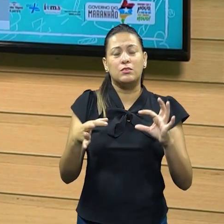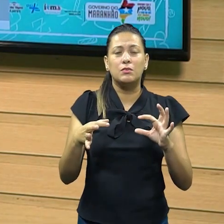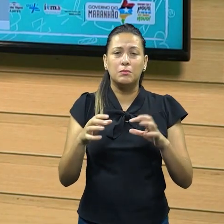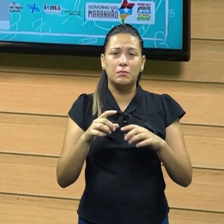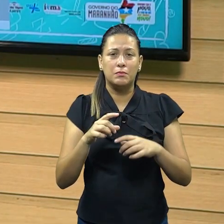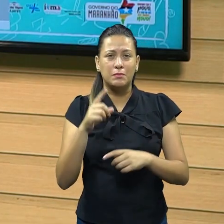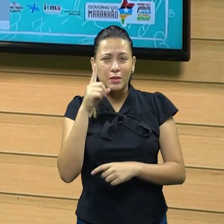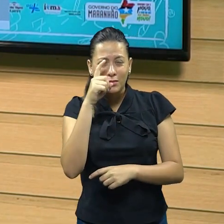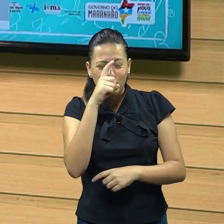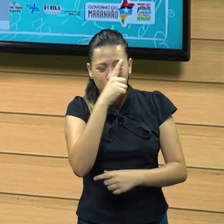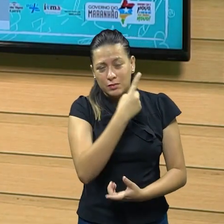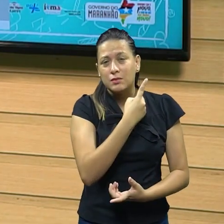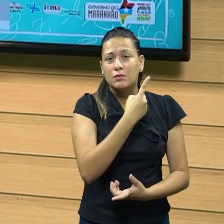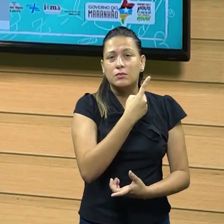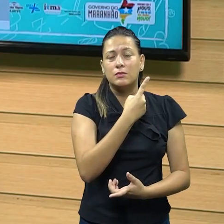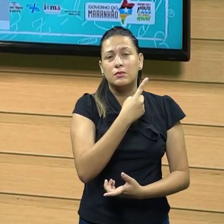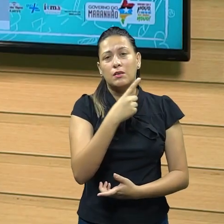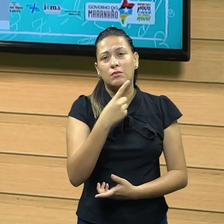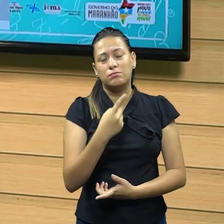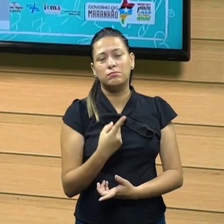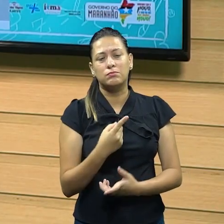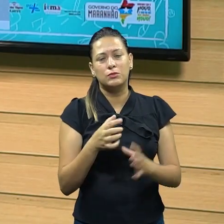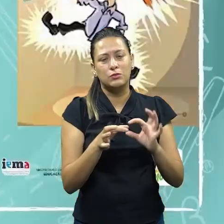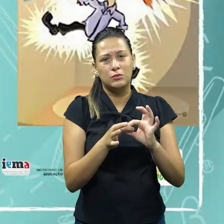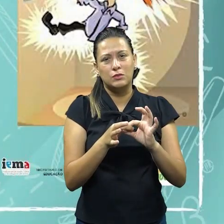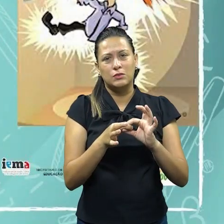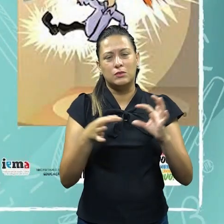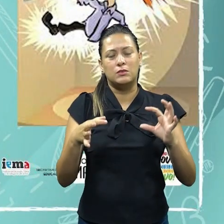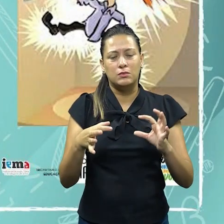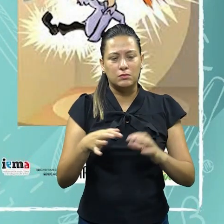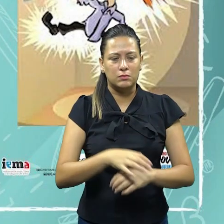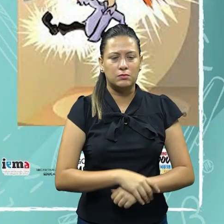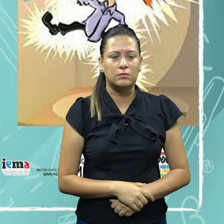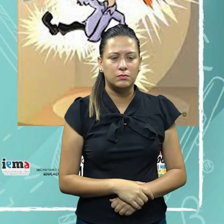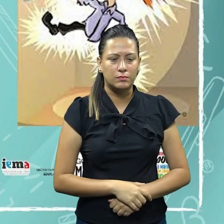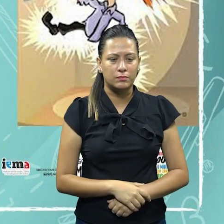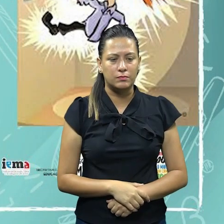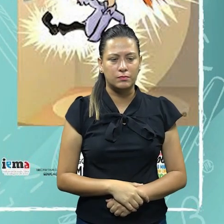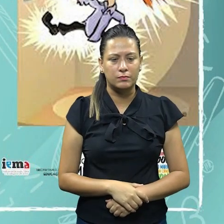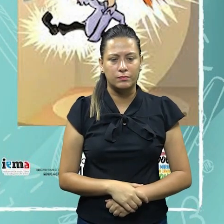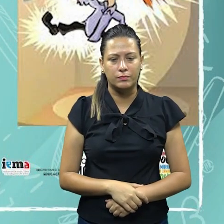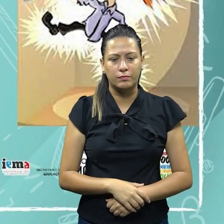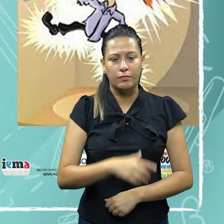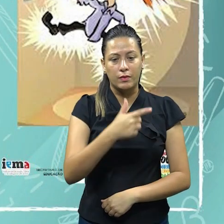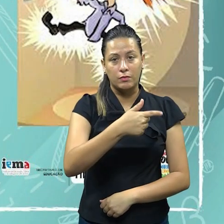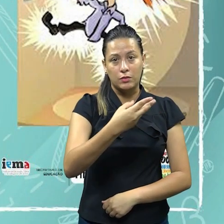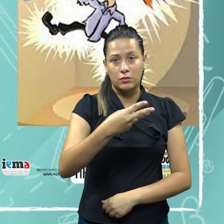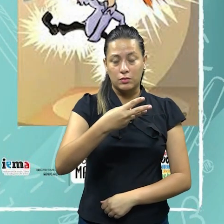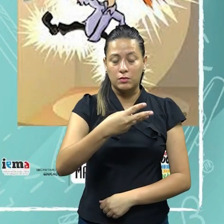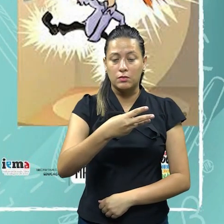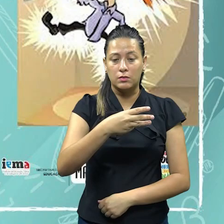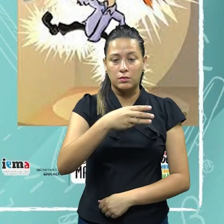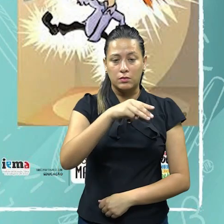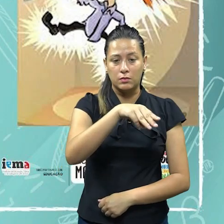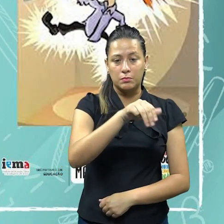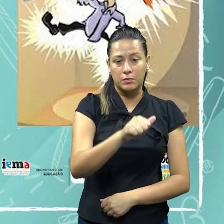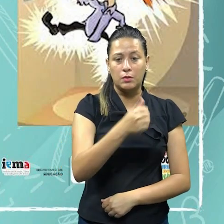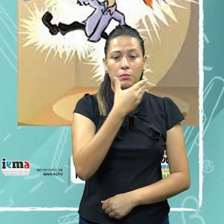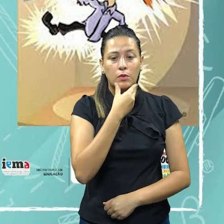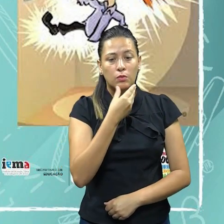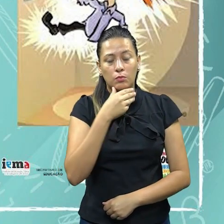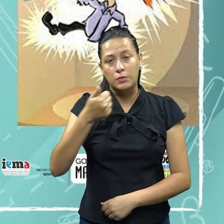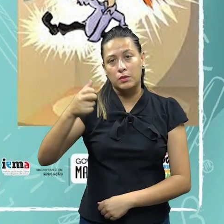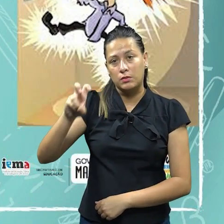em conseguir soltar aquilo que está dando choque. E a partir de 23 mA para homens